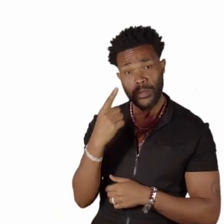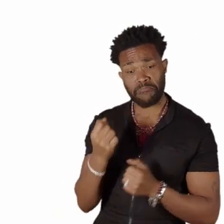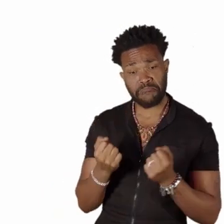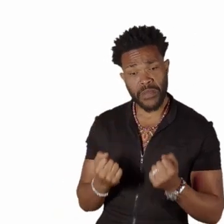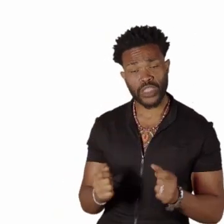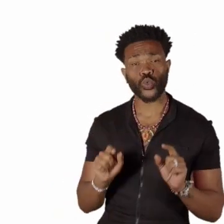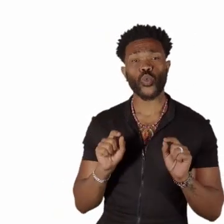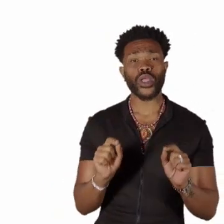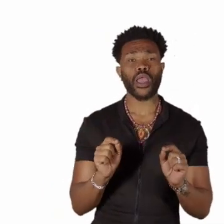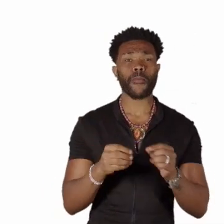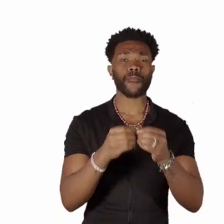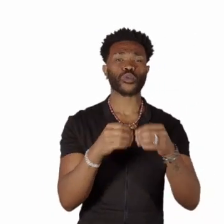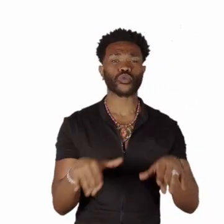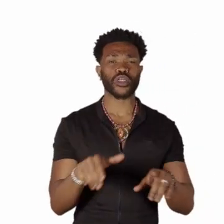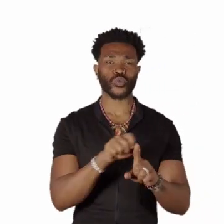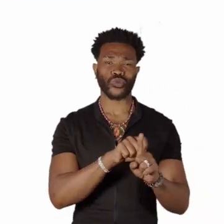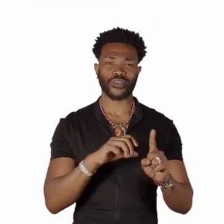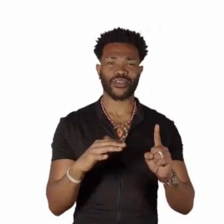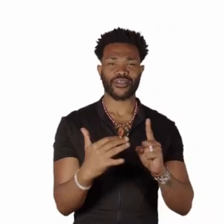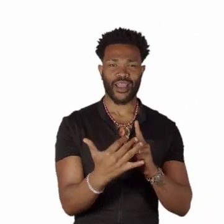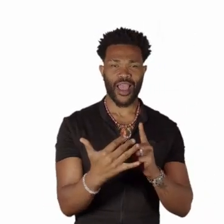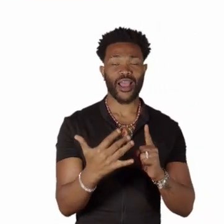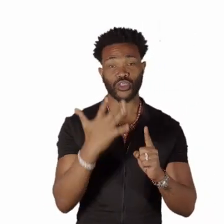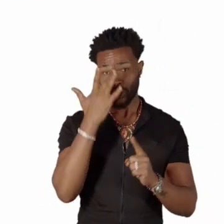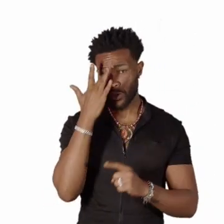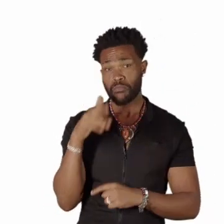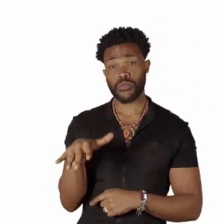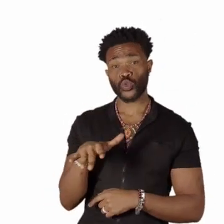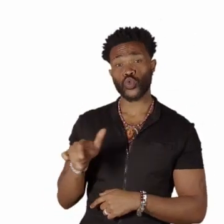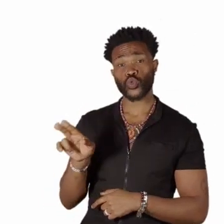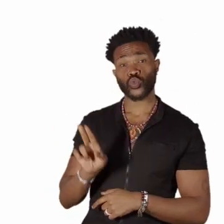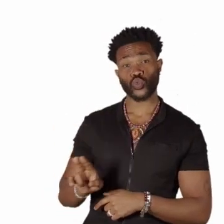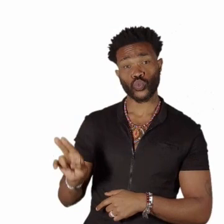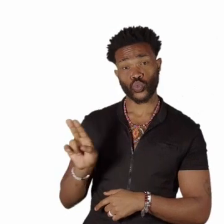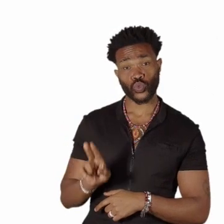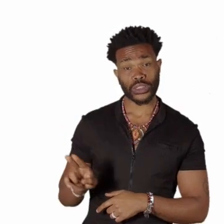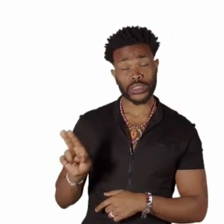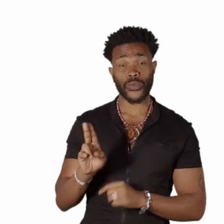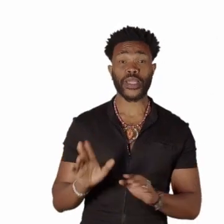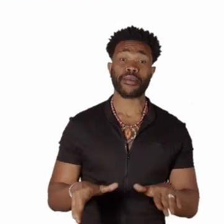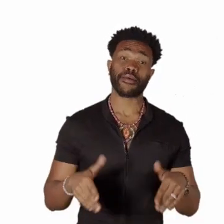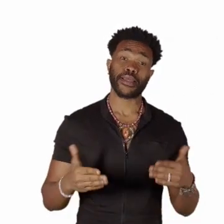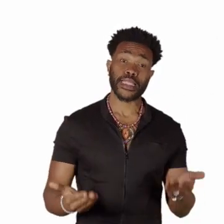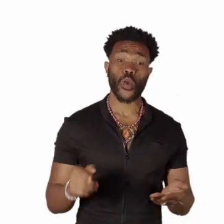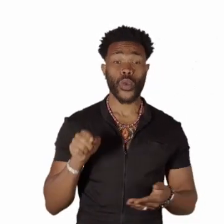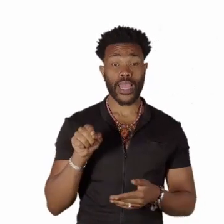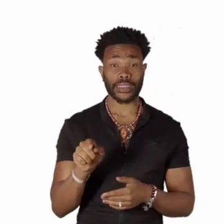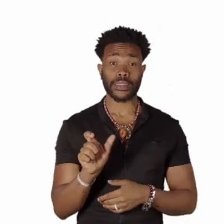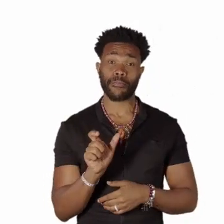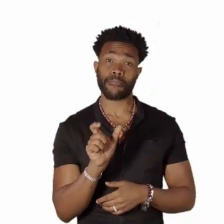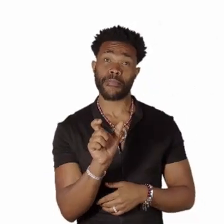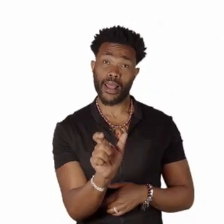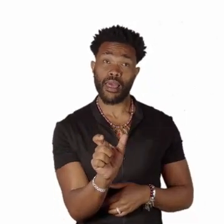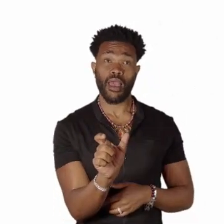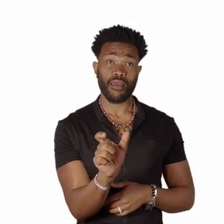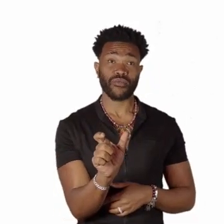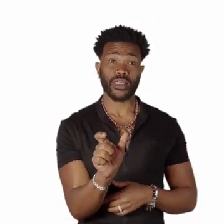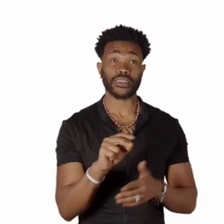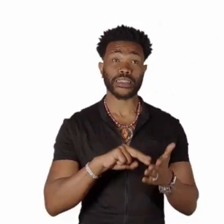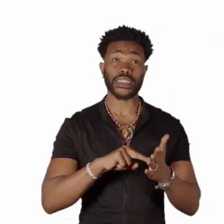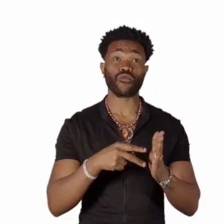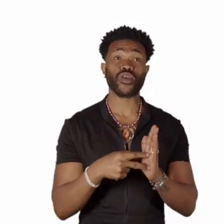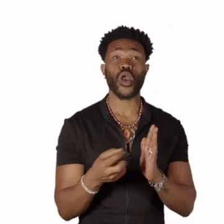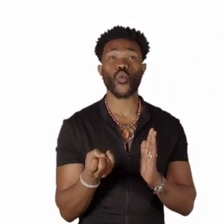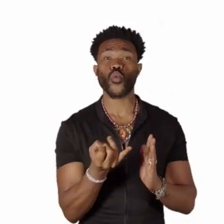de custos para a sociedade, prejuízos para as pessoas que usam, né? Então, esse termo DALY significa isso,